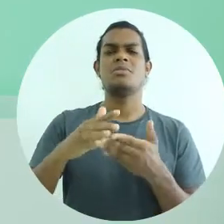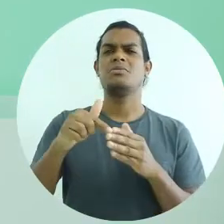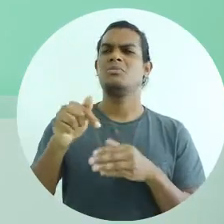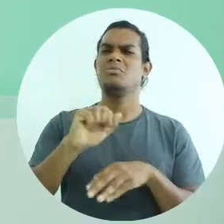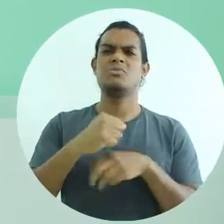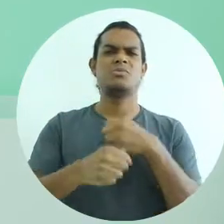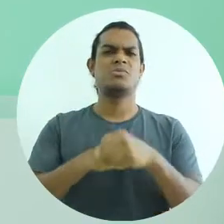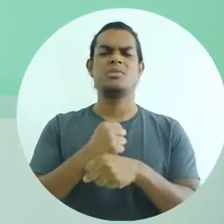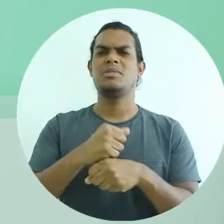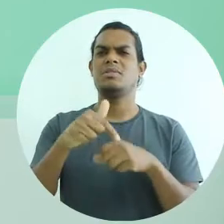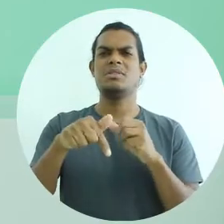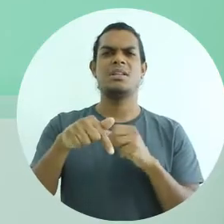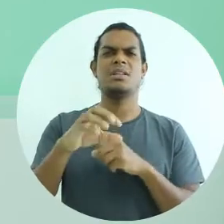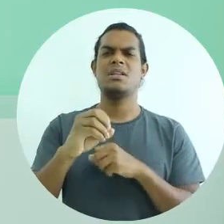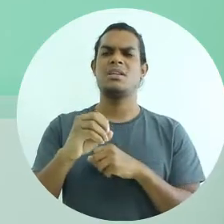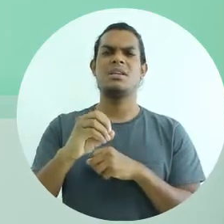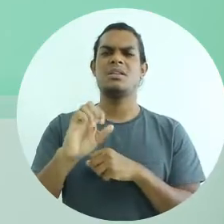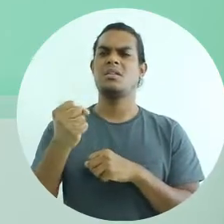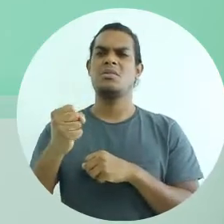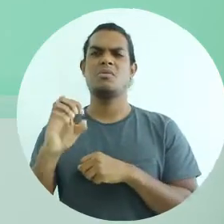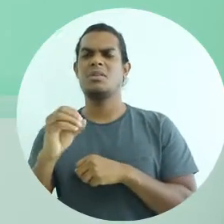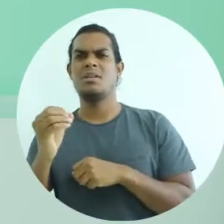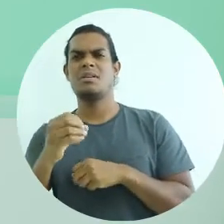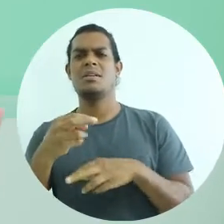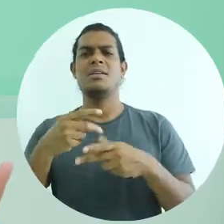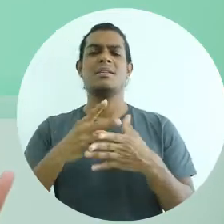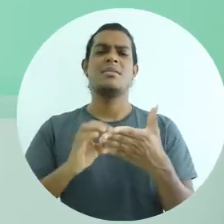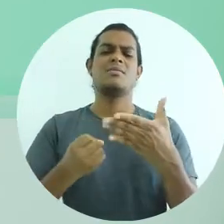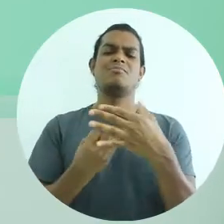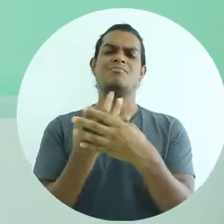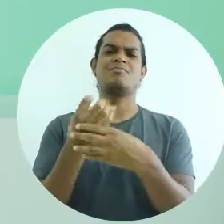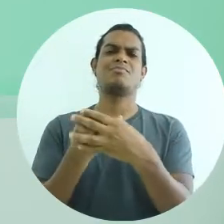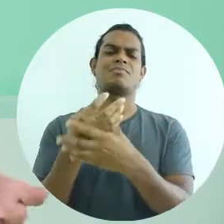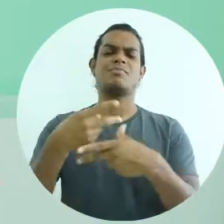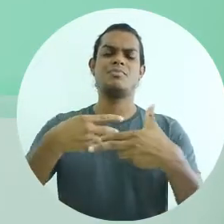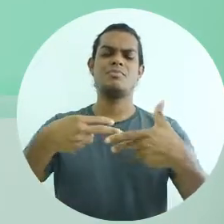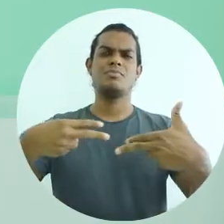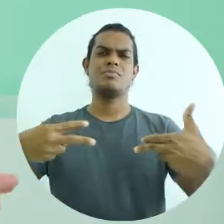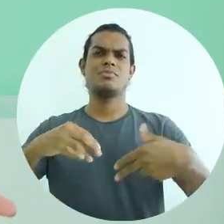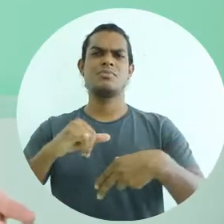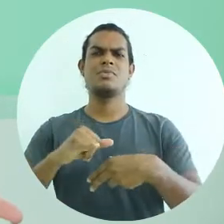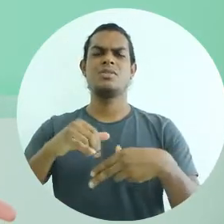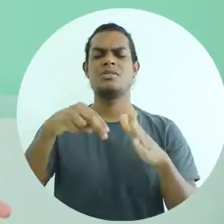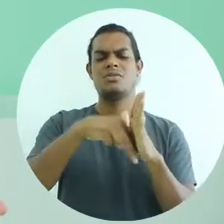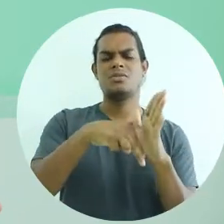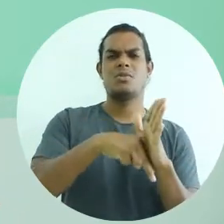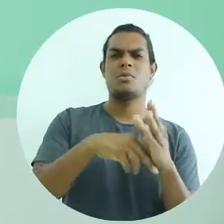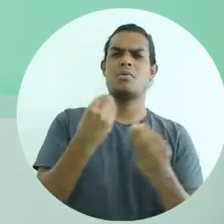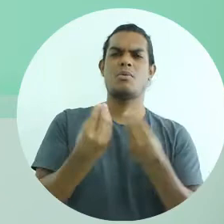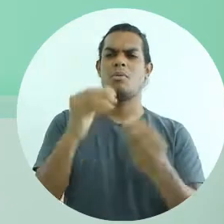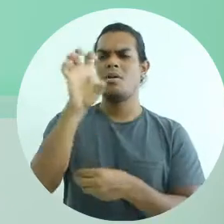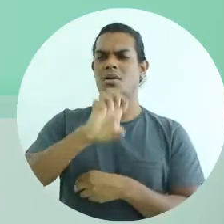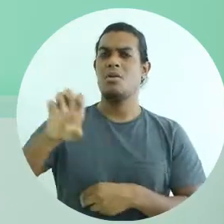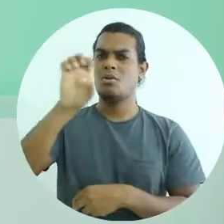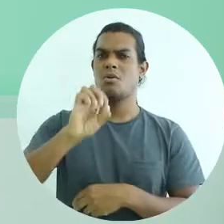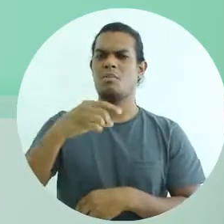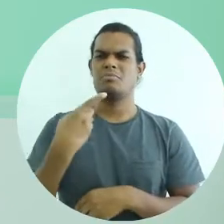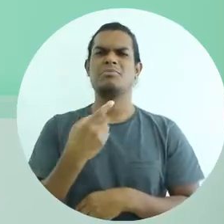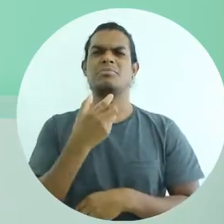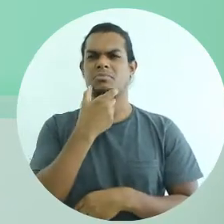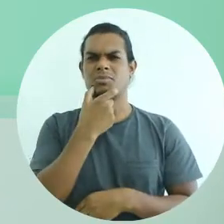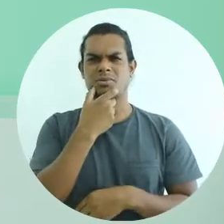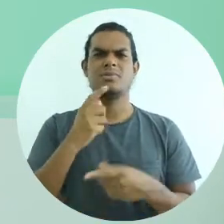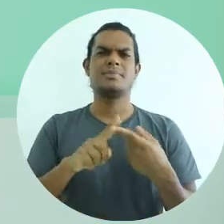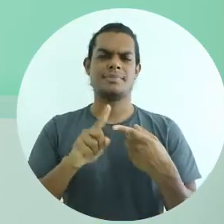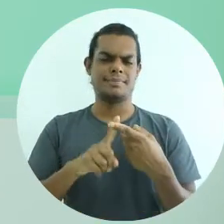sendo criadas em relação à qualidade, em diversas partes do mundo, especialmente na Europa e Estados Unidos. Vendo isso,